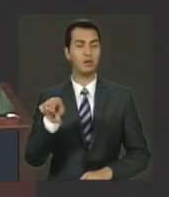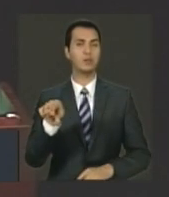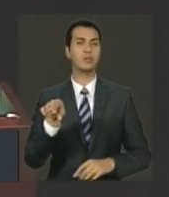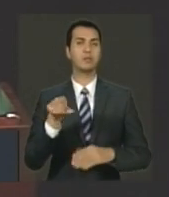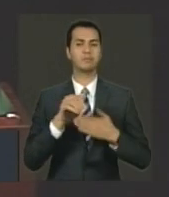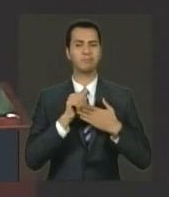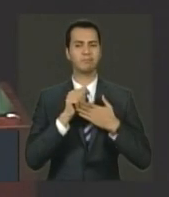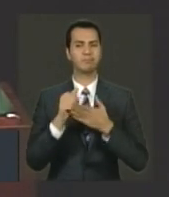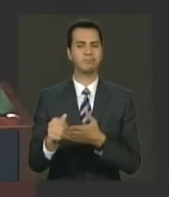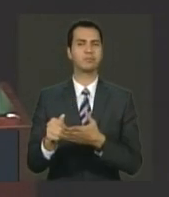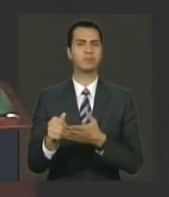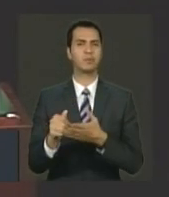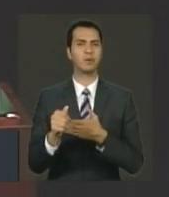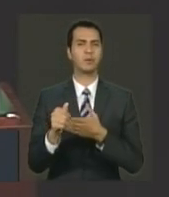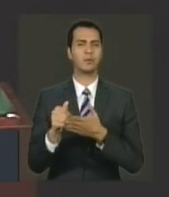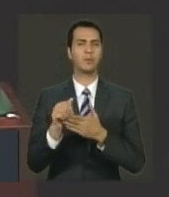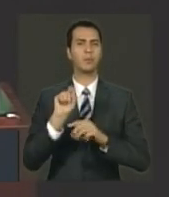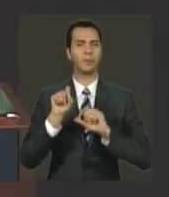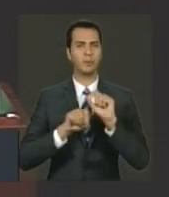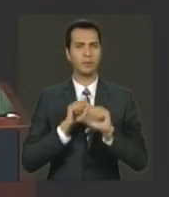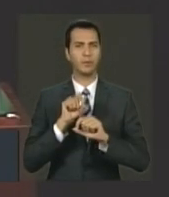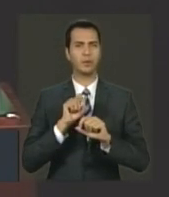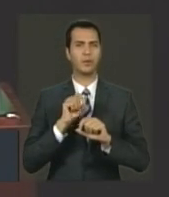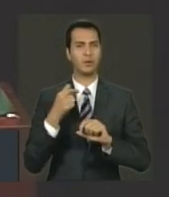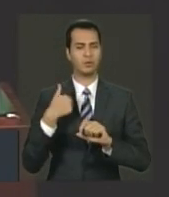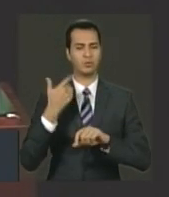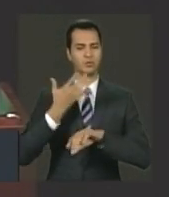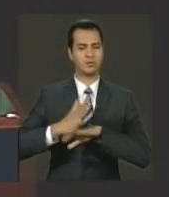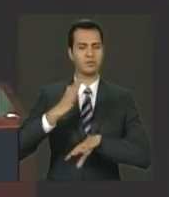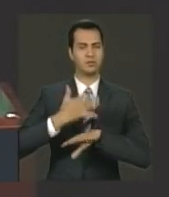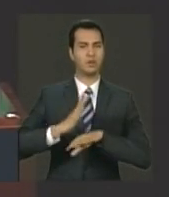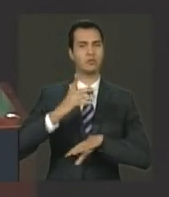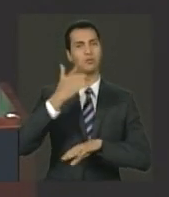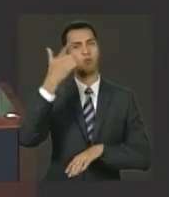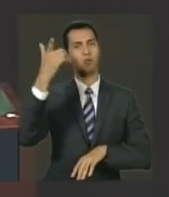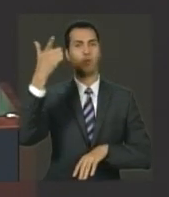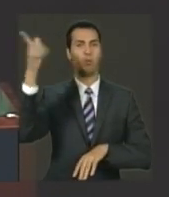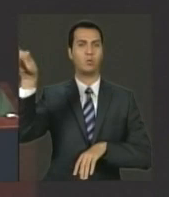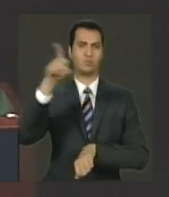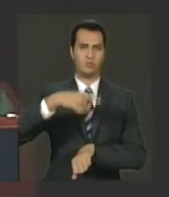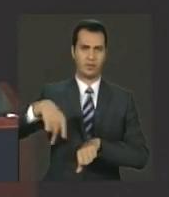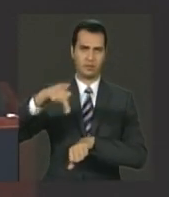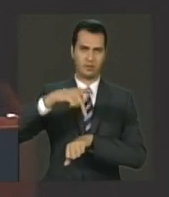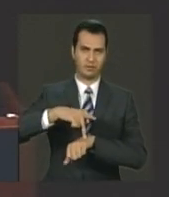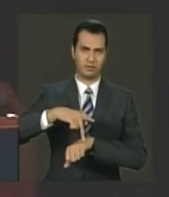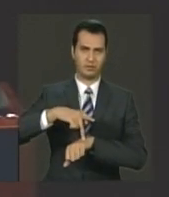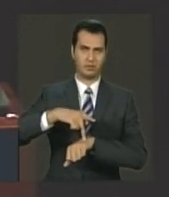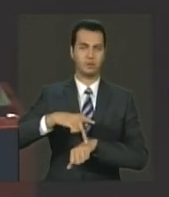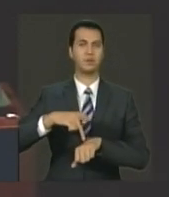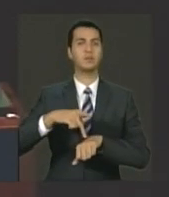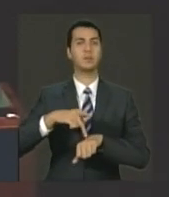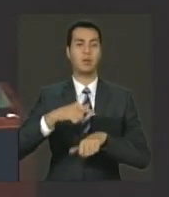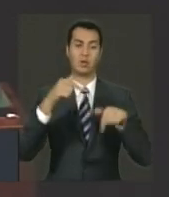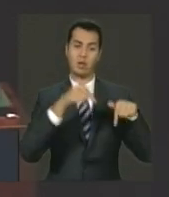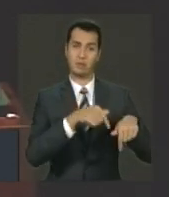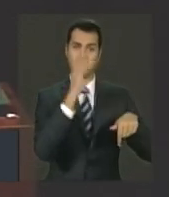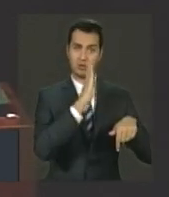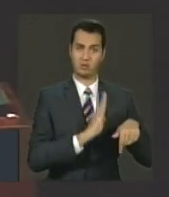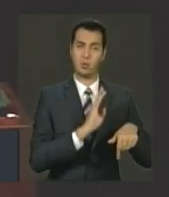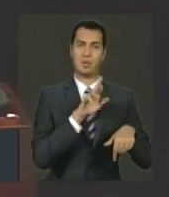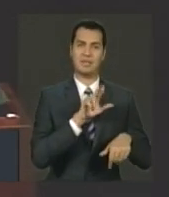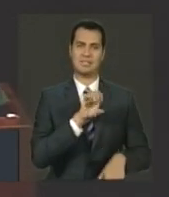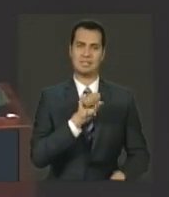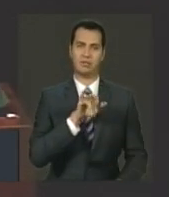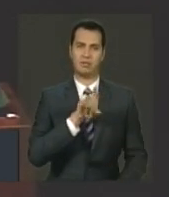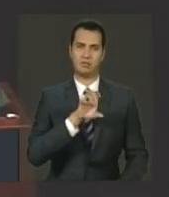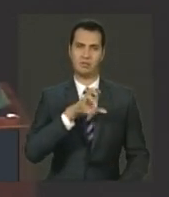rapidamente a um precoce estágio no exterior, imediatamente após a residência em cardiologia,